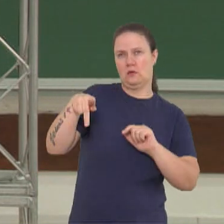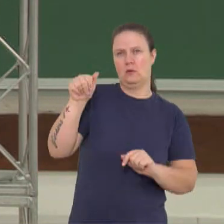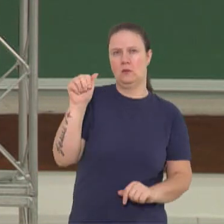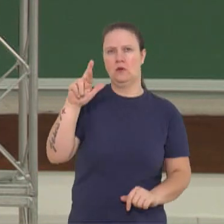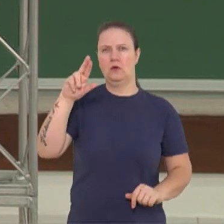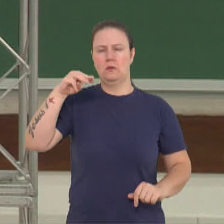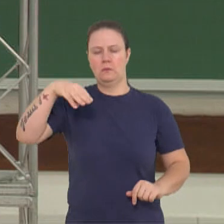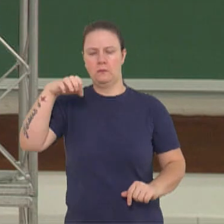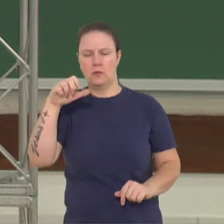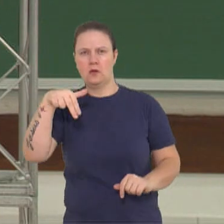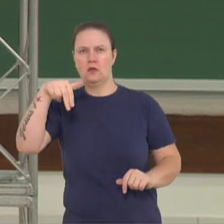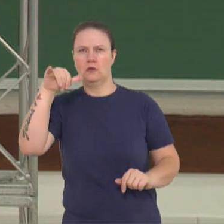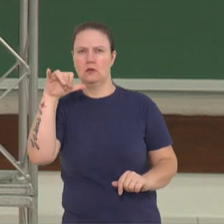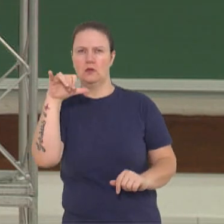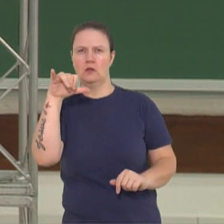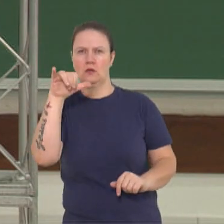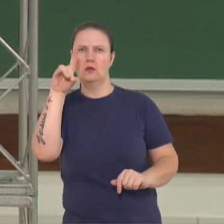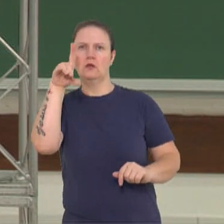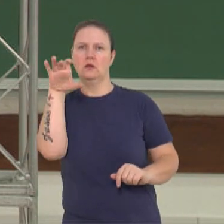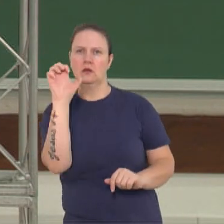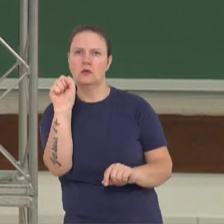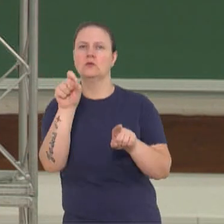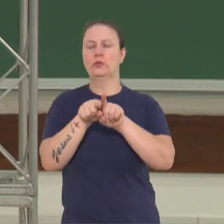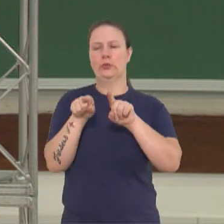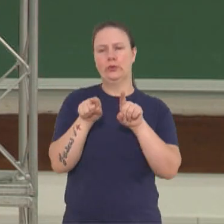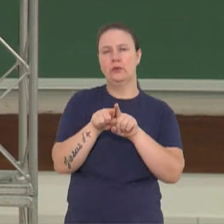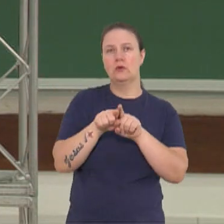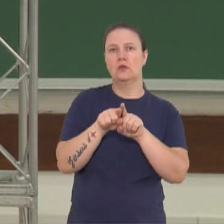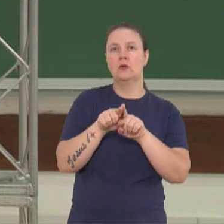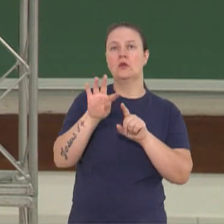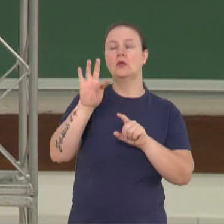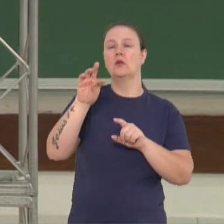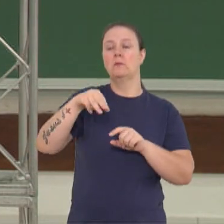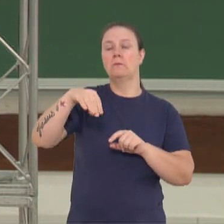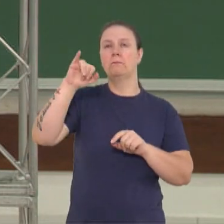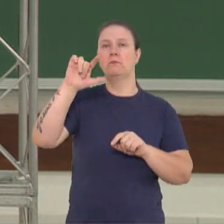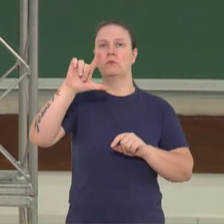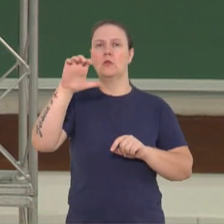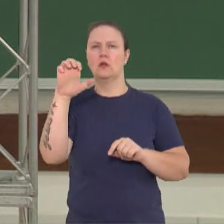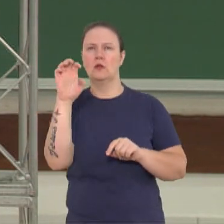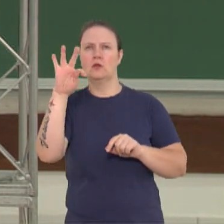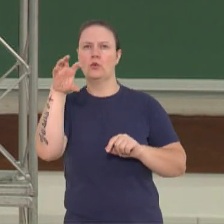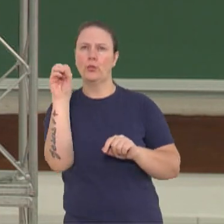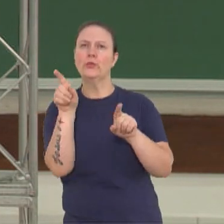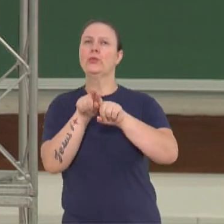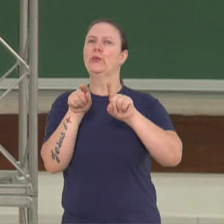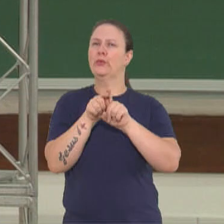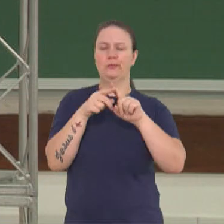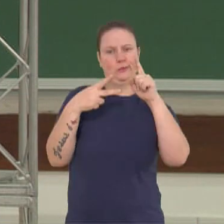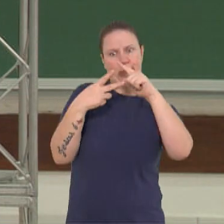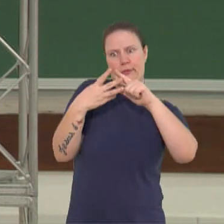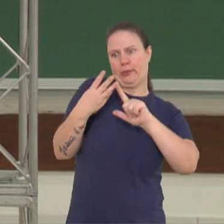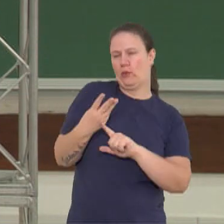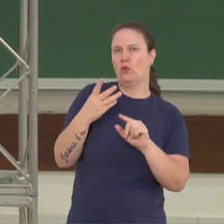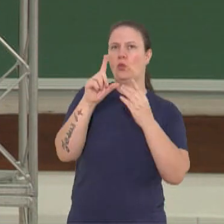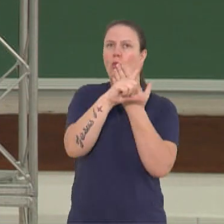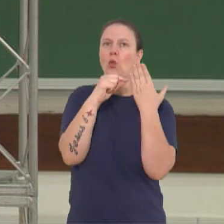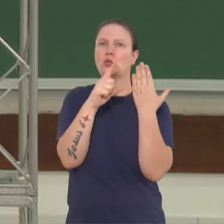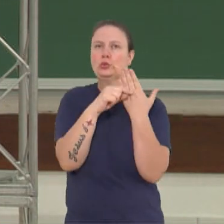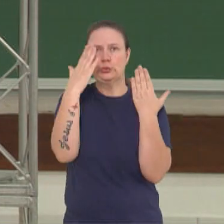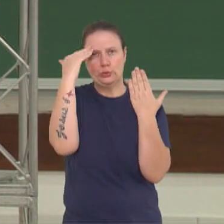Mileto. Para nós, chegou apenas fragmentos, frases dispersas, no máximo um